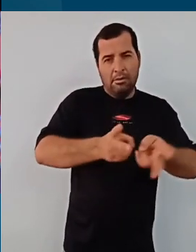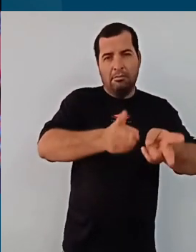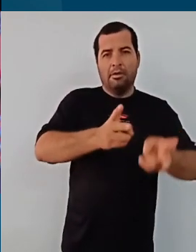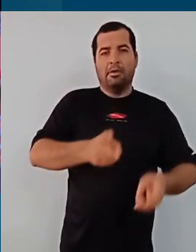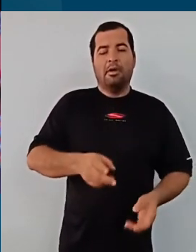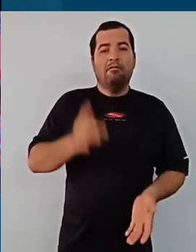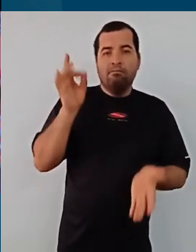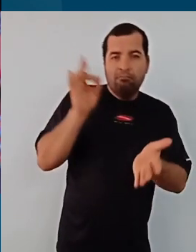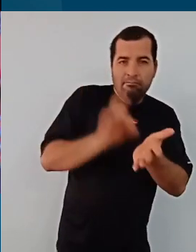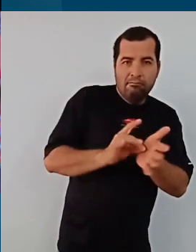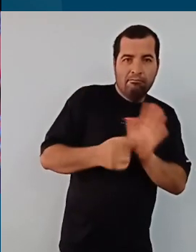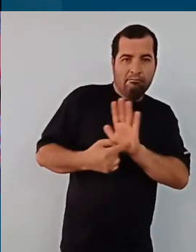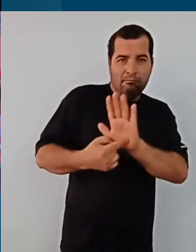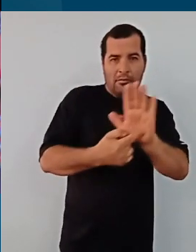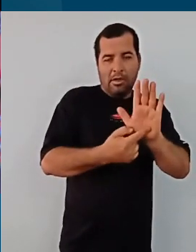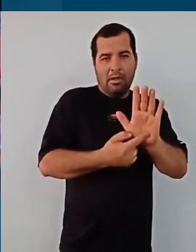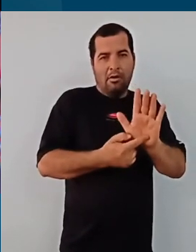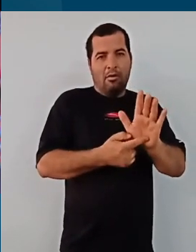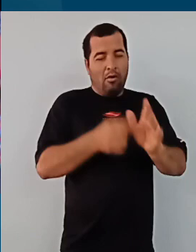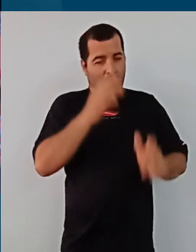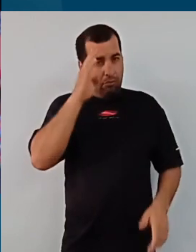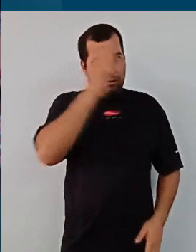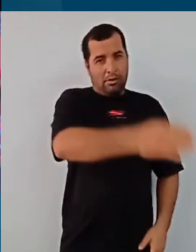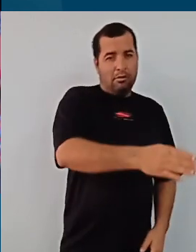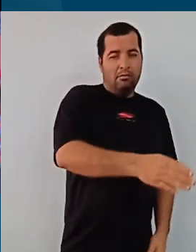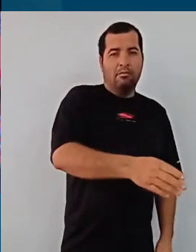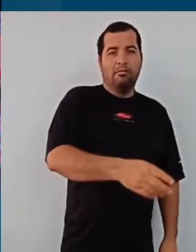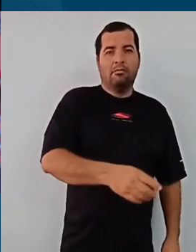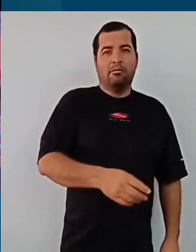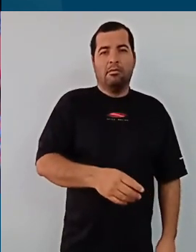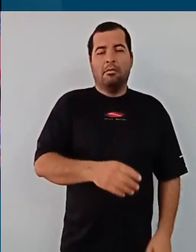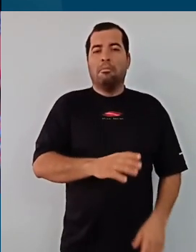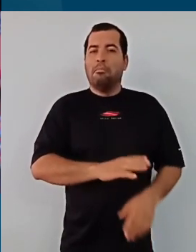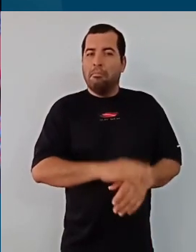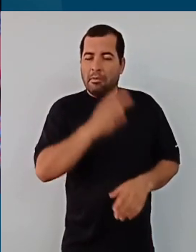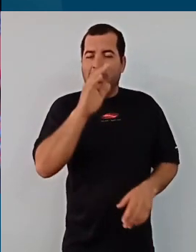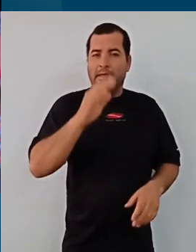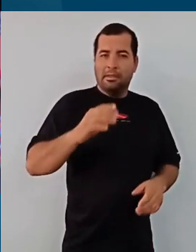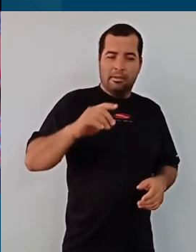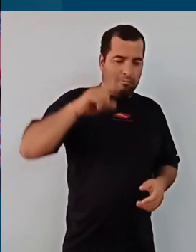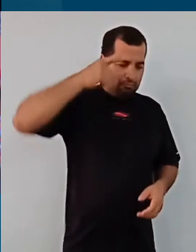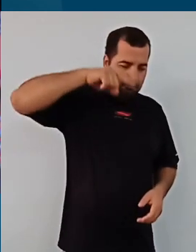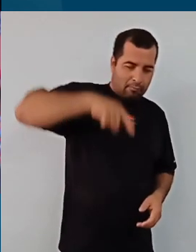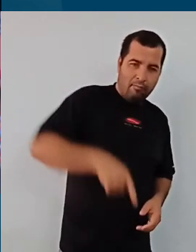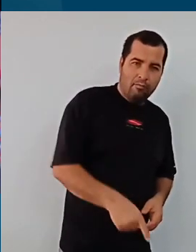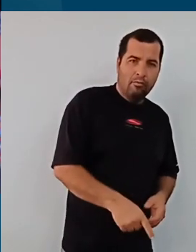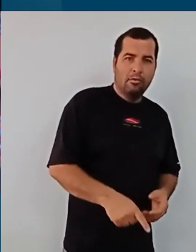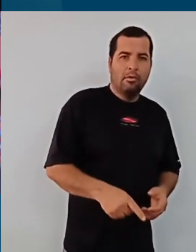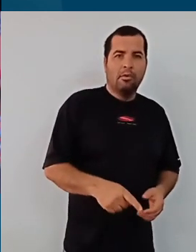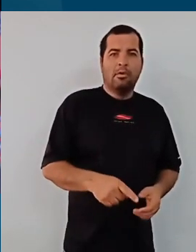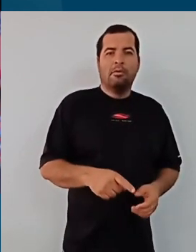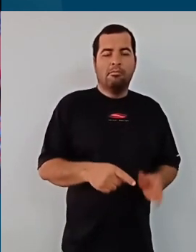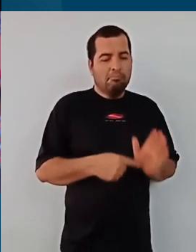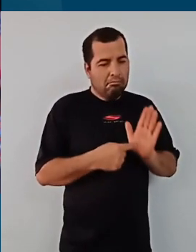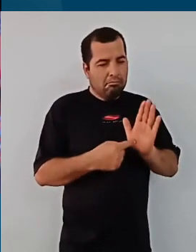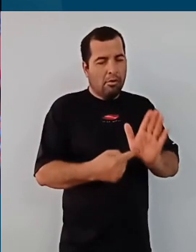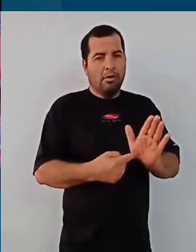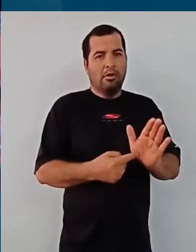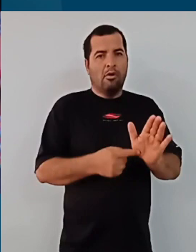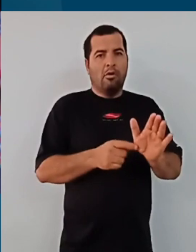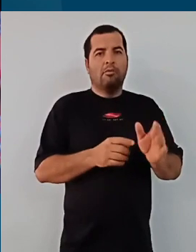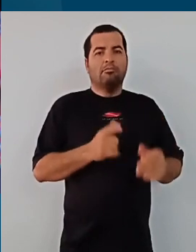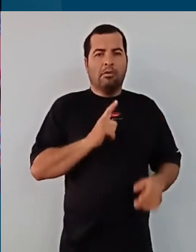verdade, tornando esses objetivos essas habilidades mais complexas na medida em que você vai trazendo esses objetivos